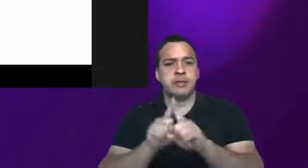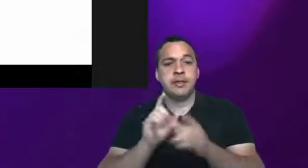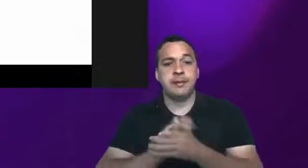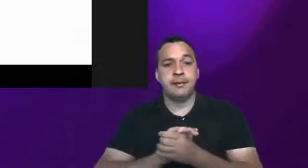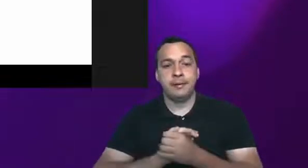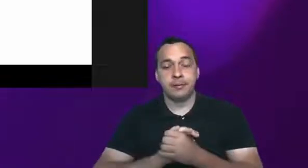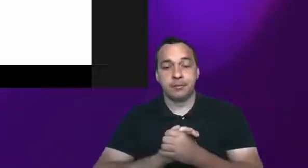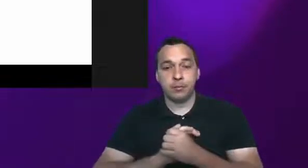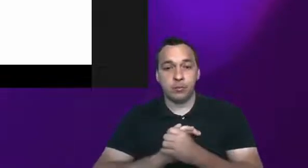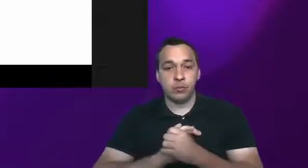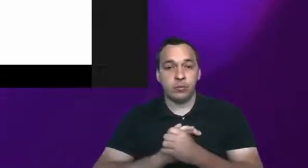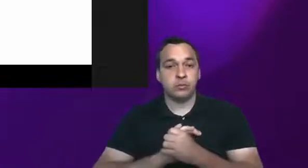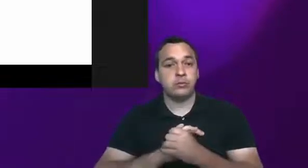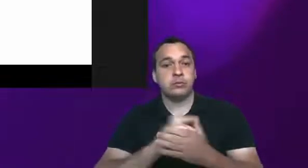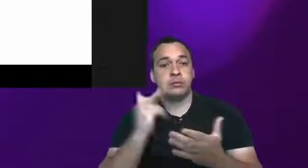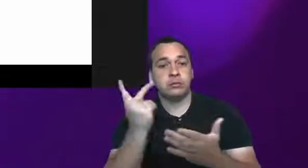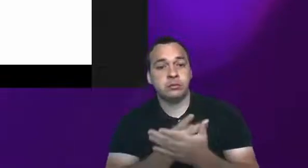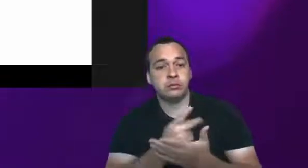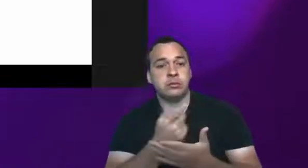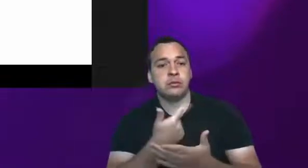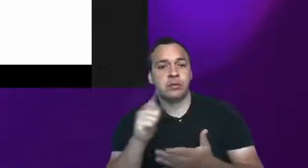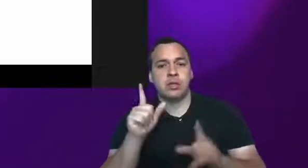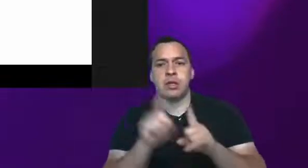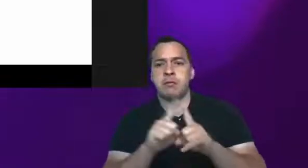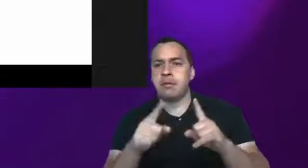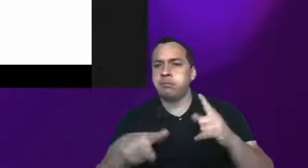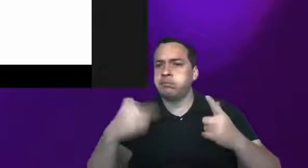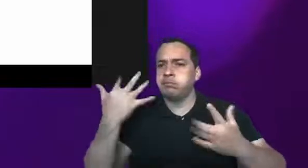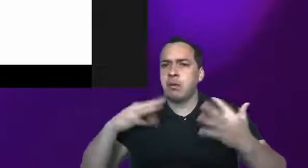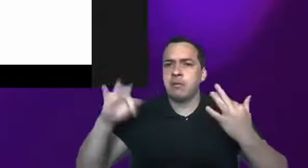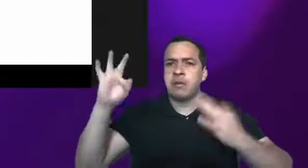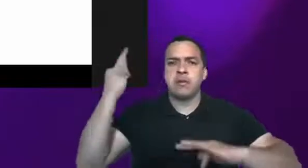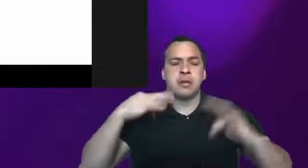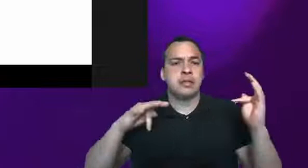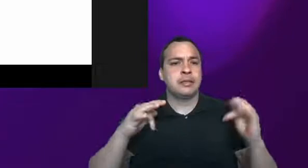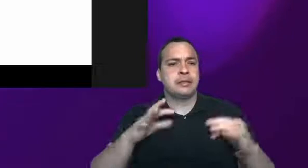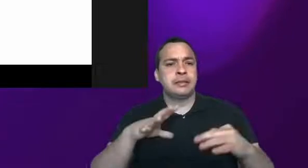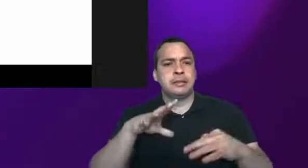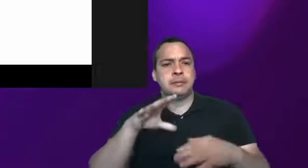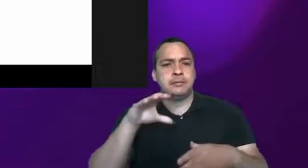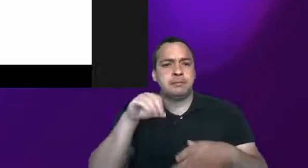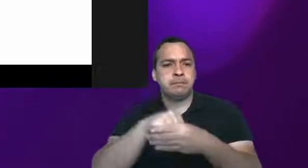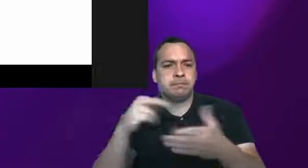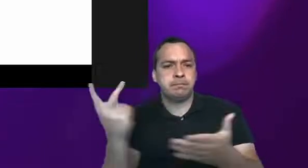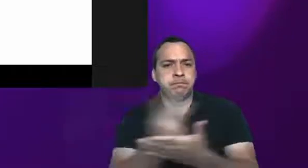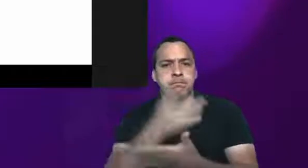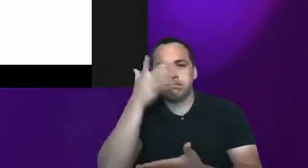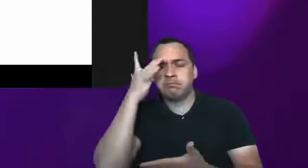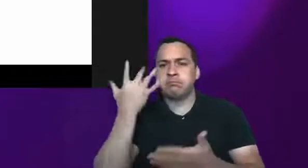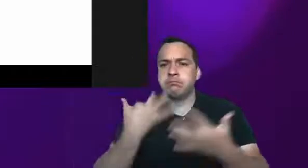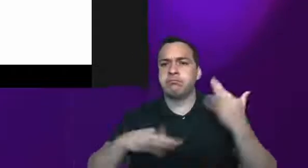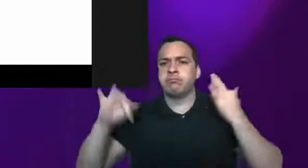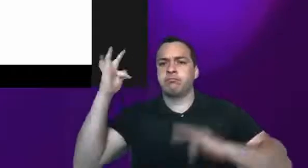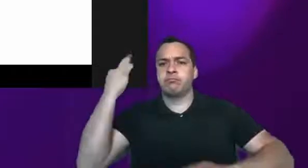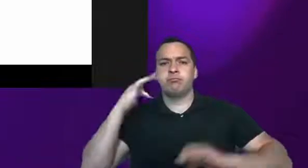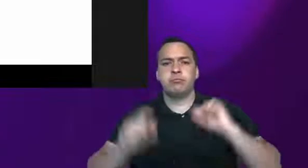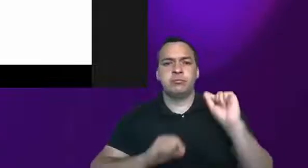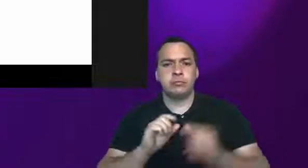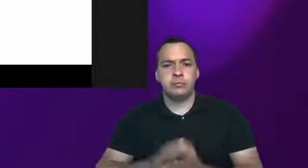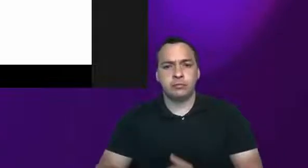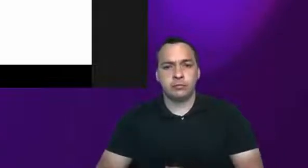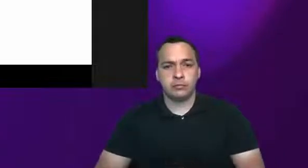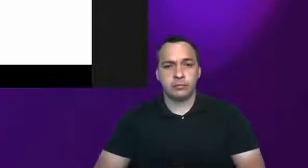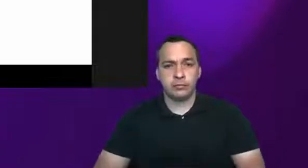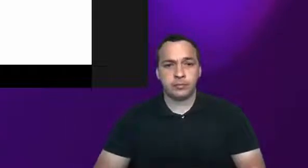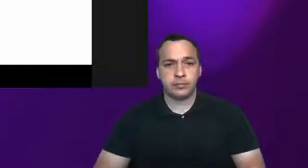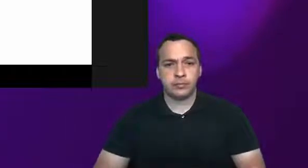e, novamente, outras 2 lesões surgem nesta doente. Aqui há uma tentativa de reseção que não é